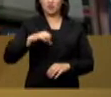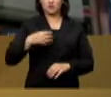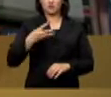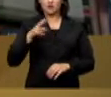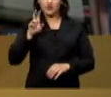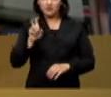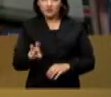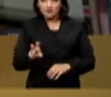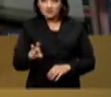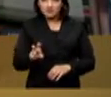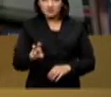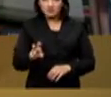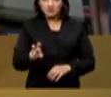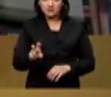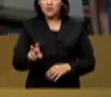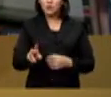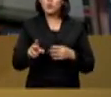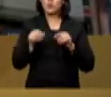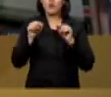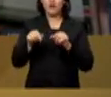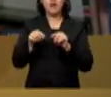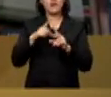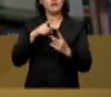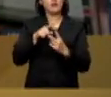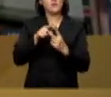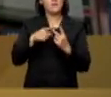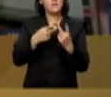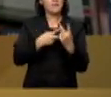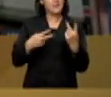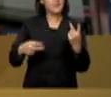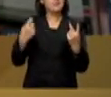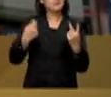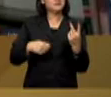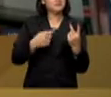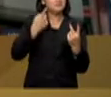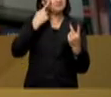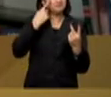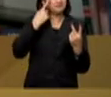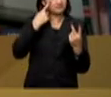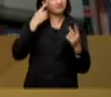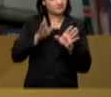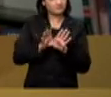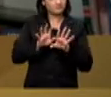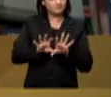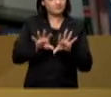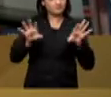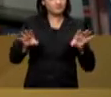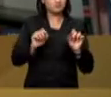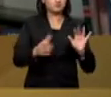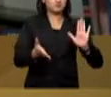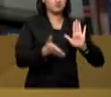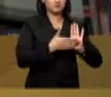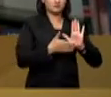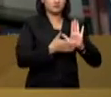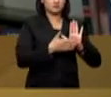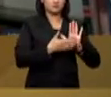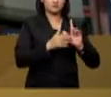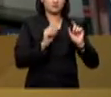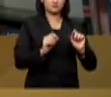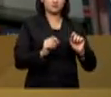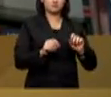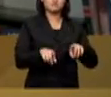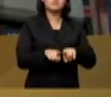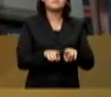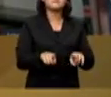Grosso, há duas situações que deverão ser tratadas em separado. Proposta de modulação para também